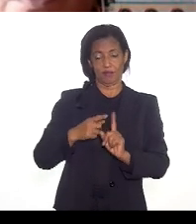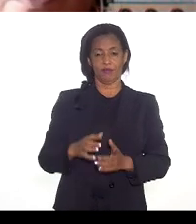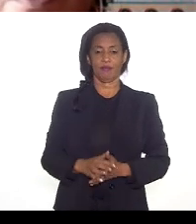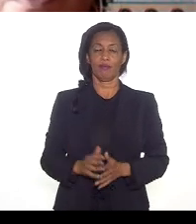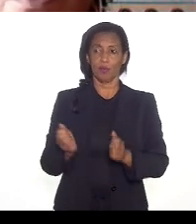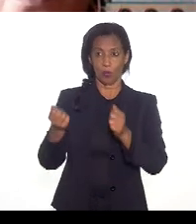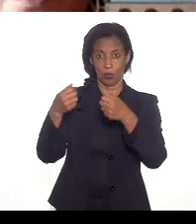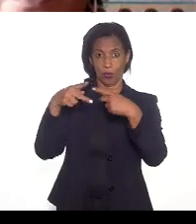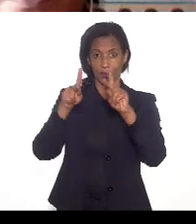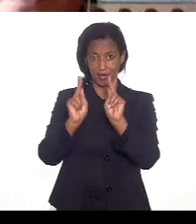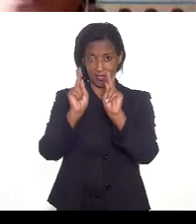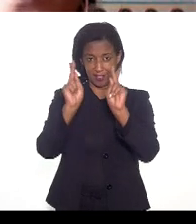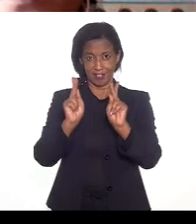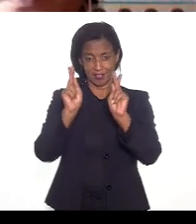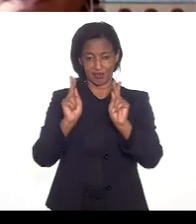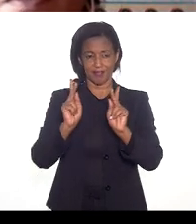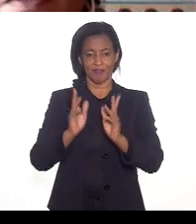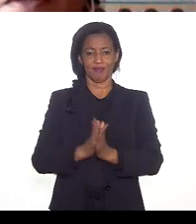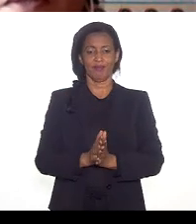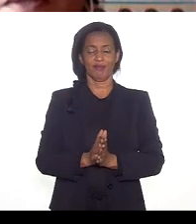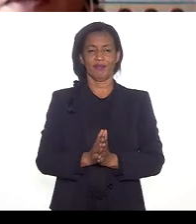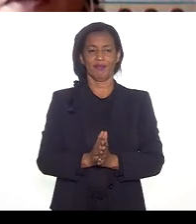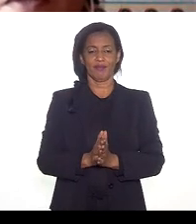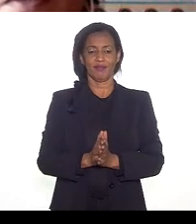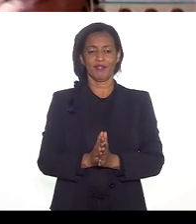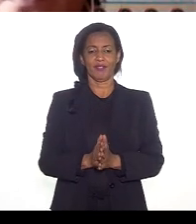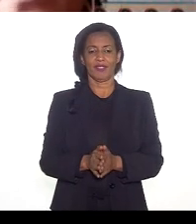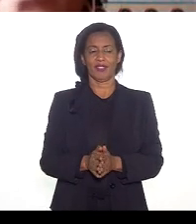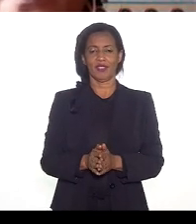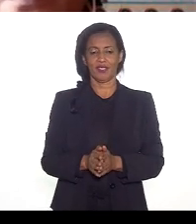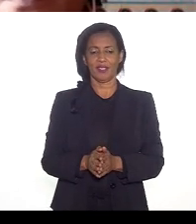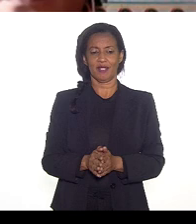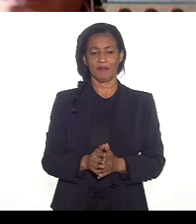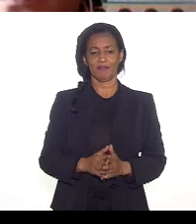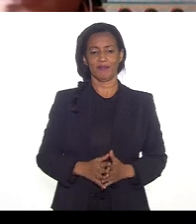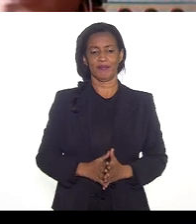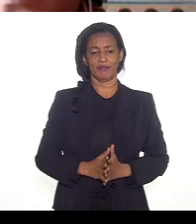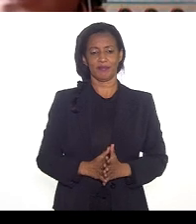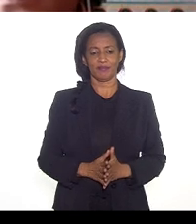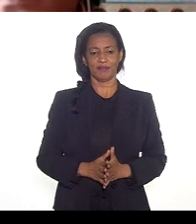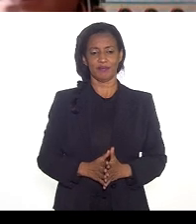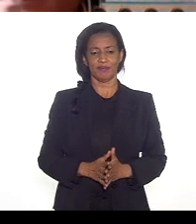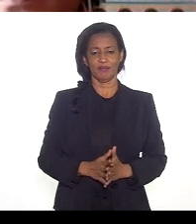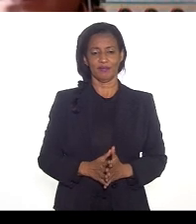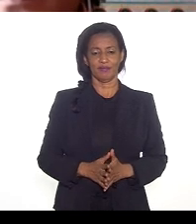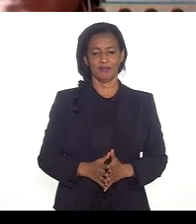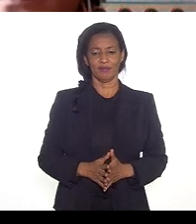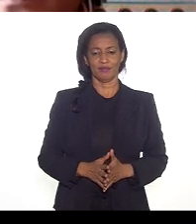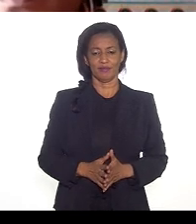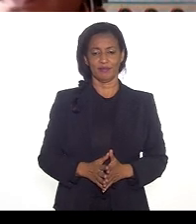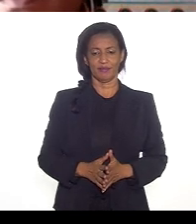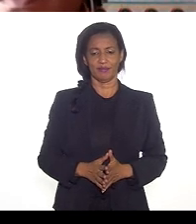Ok, presidente. Ausência e desenvolvimento incompleto de um membro ou parte do corpo.